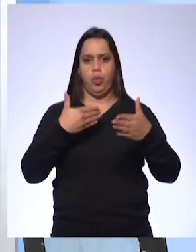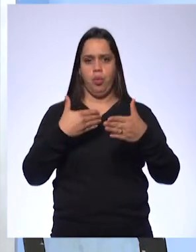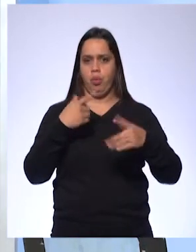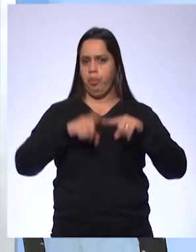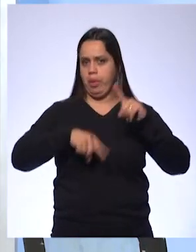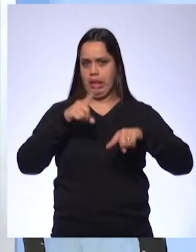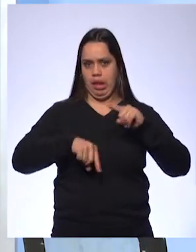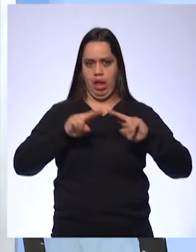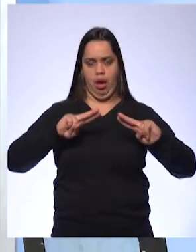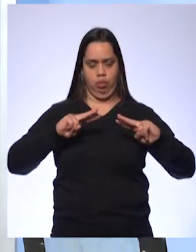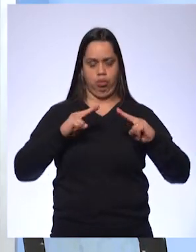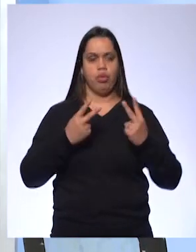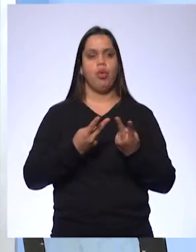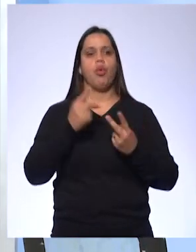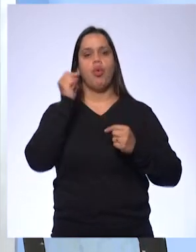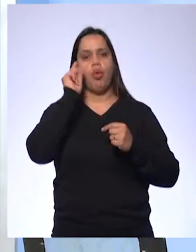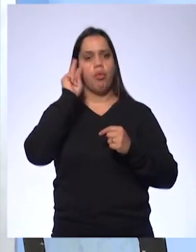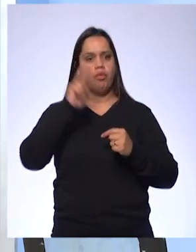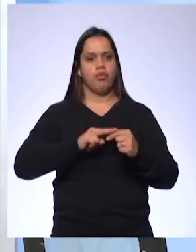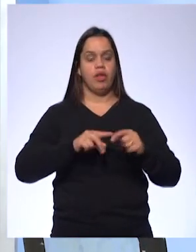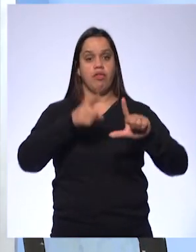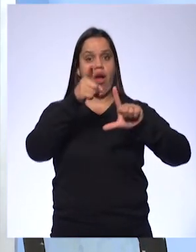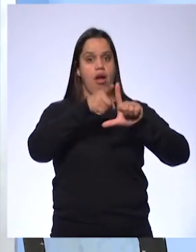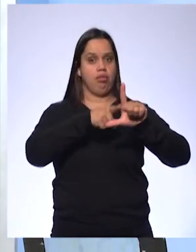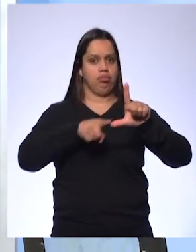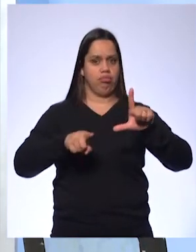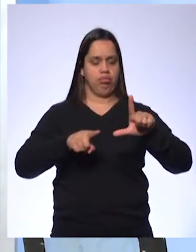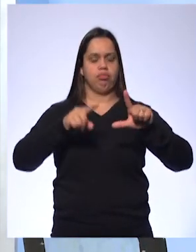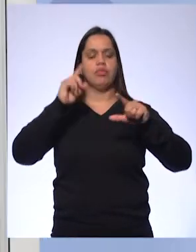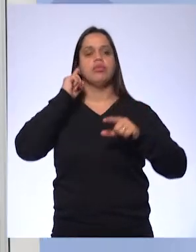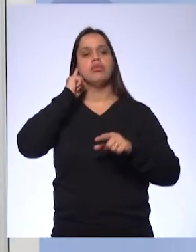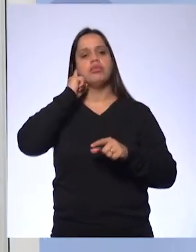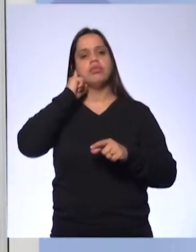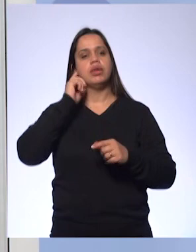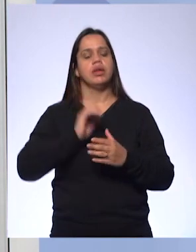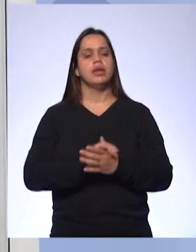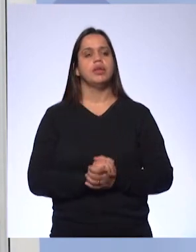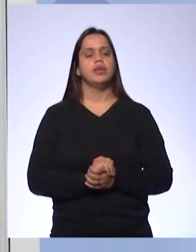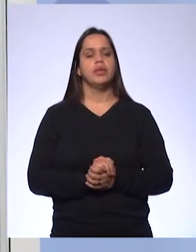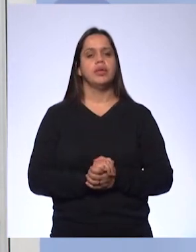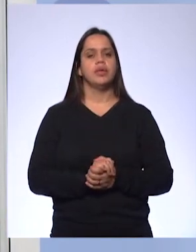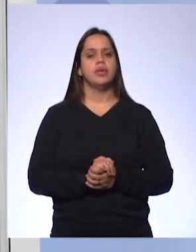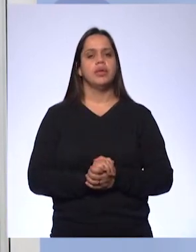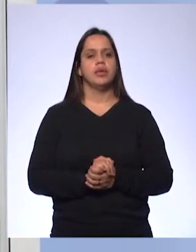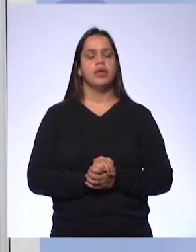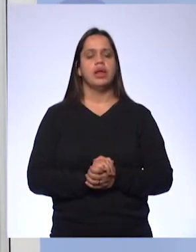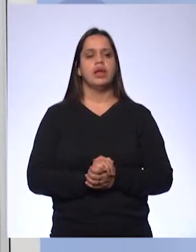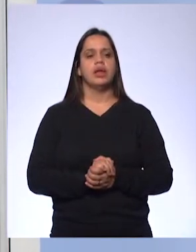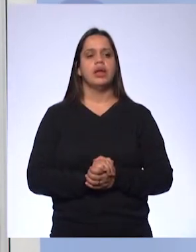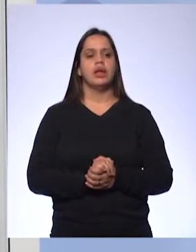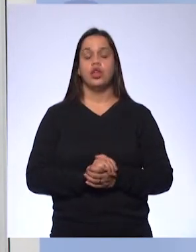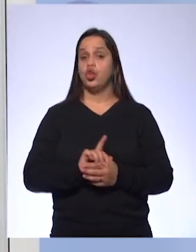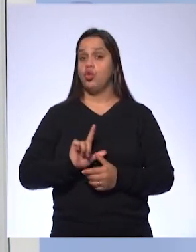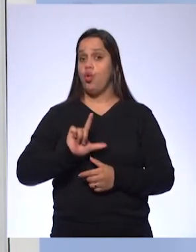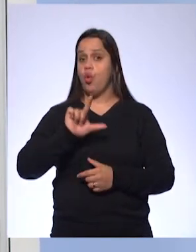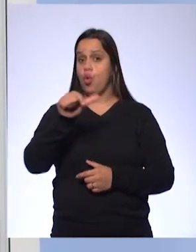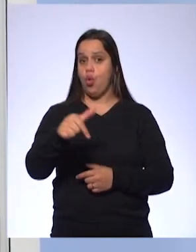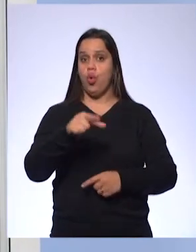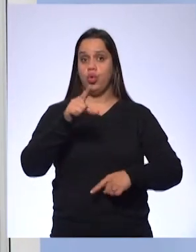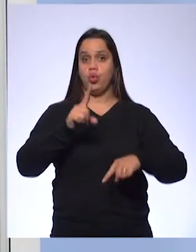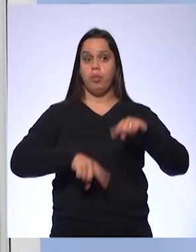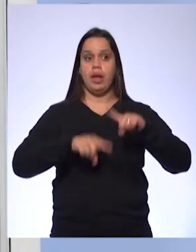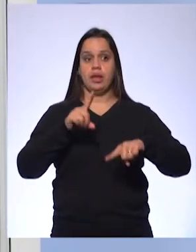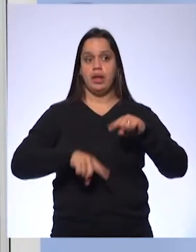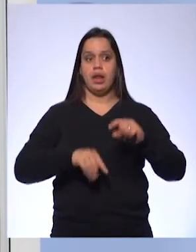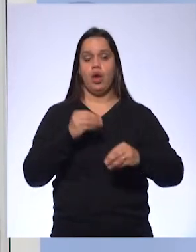formar um ângulo aqui. Olha a geometria aí no meio da história. Se você depositar um outro tipo de material, ele pode